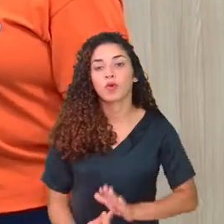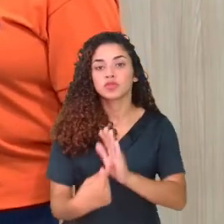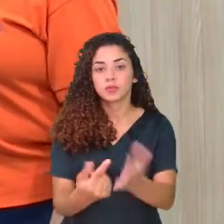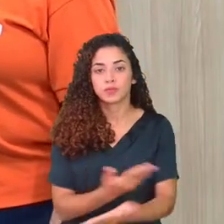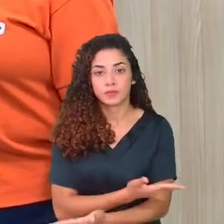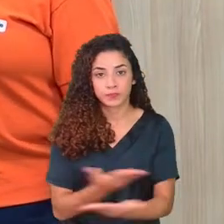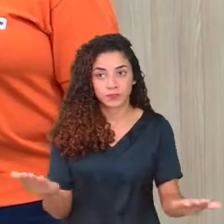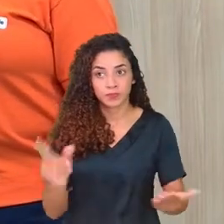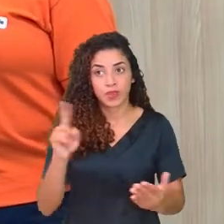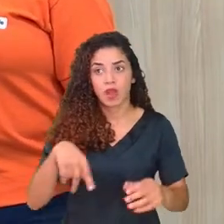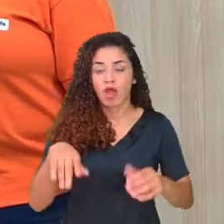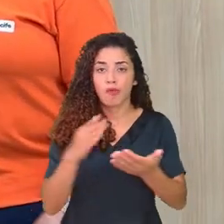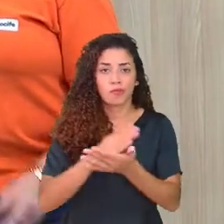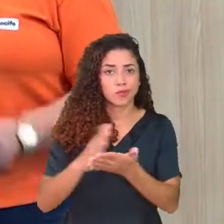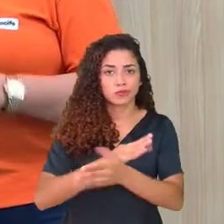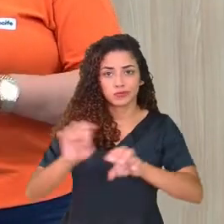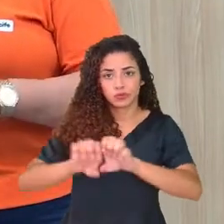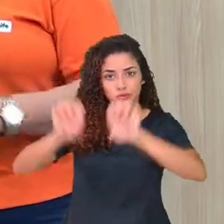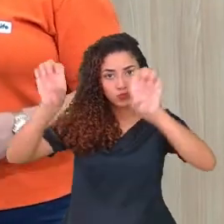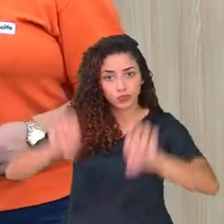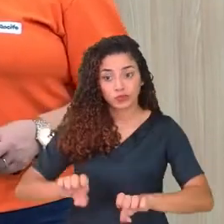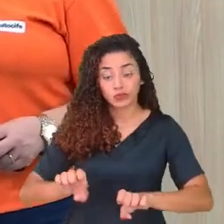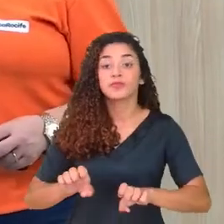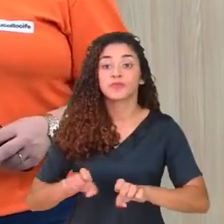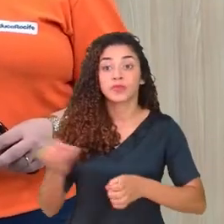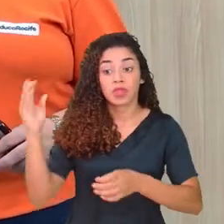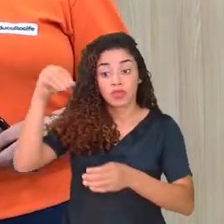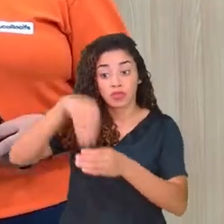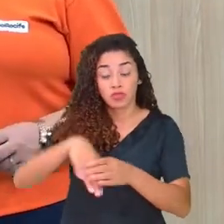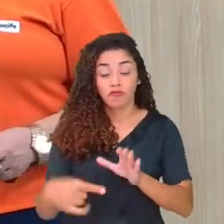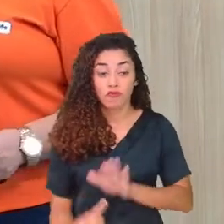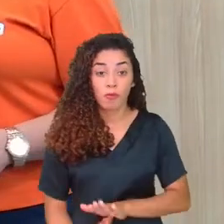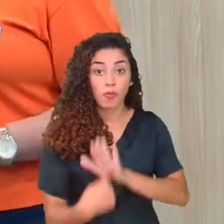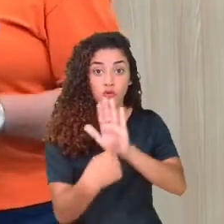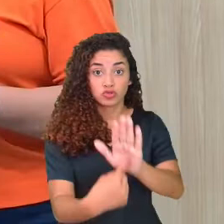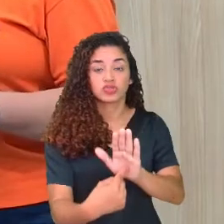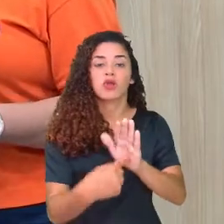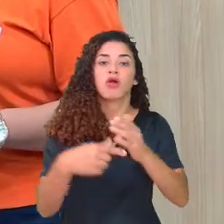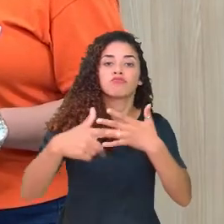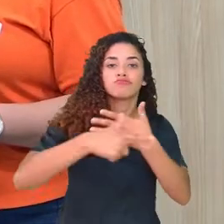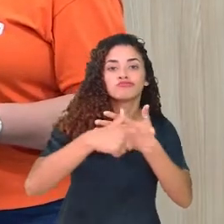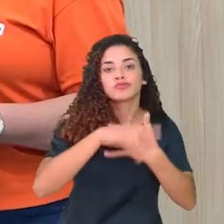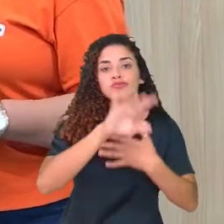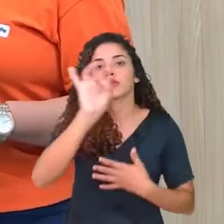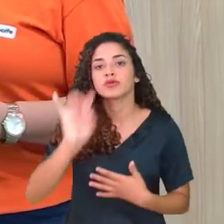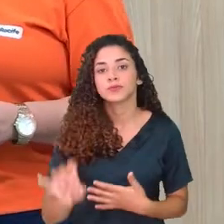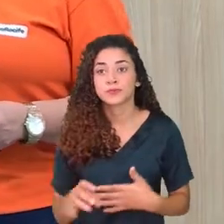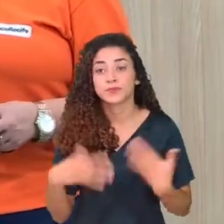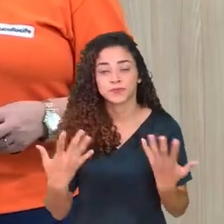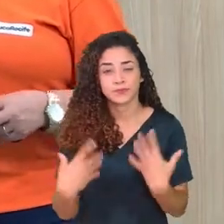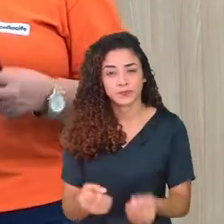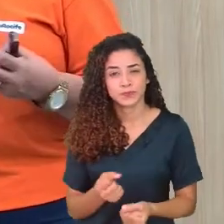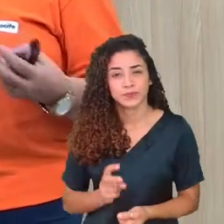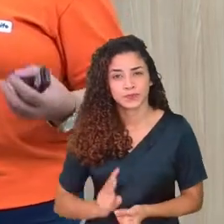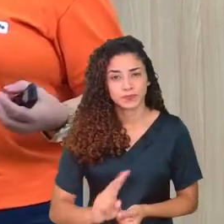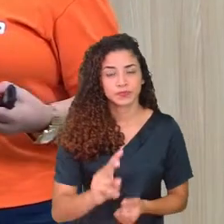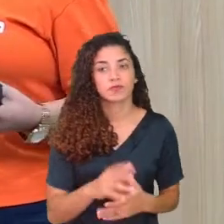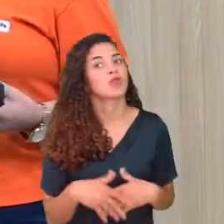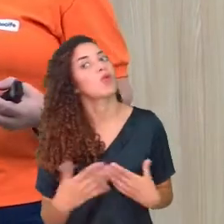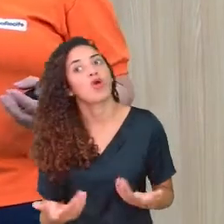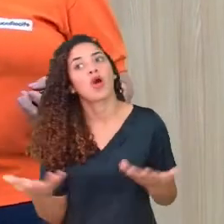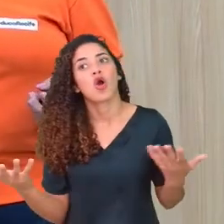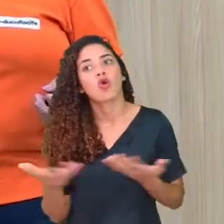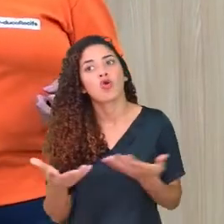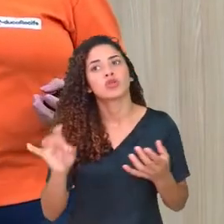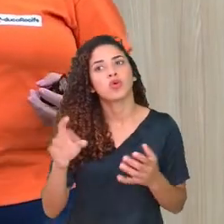vocês é algumas estruturas. E nessas estruturas eu vou apresentar as funções. Vamos lá. Eu estou mostrando aí a cabeça, mas a gente vai ver que